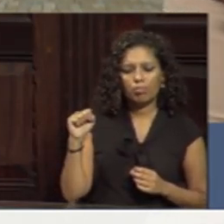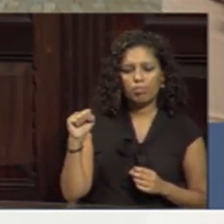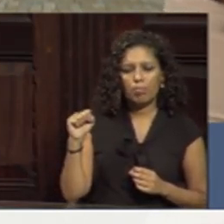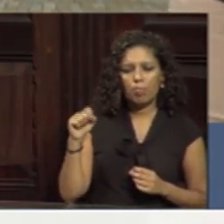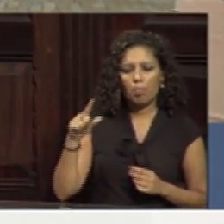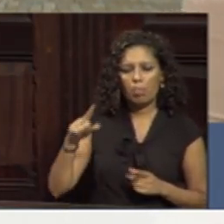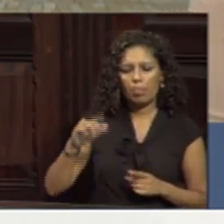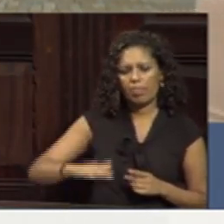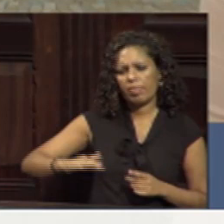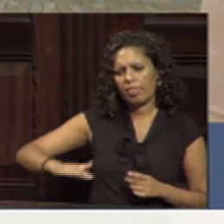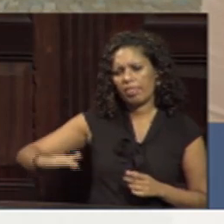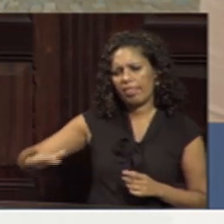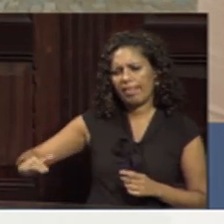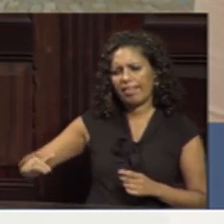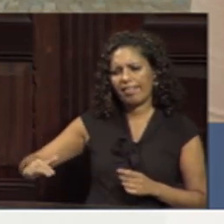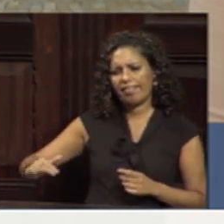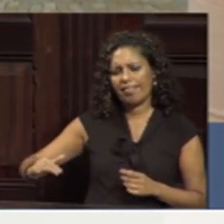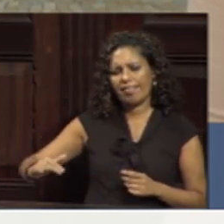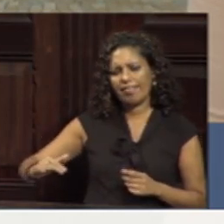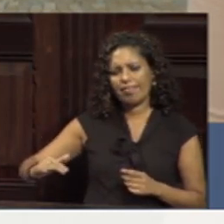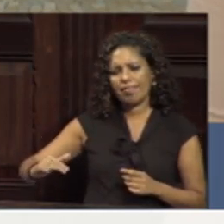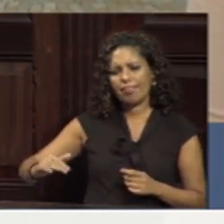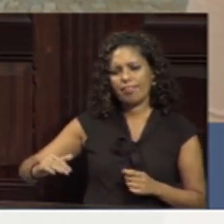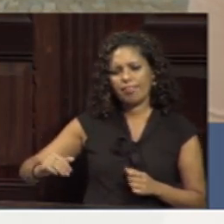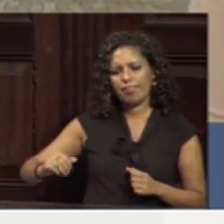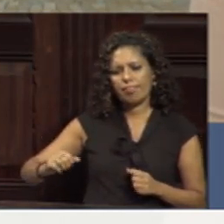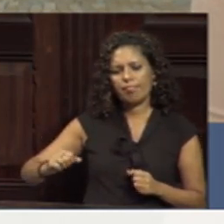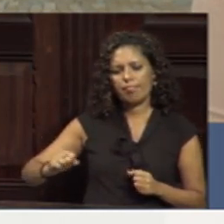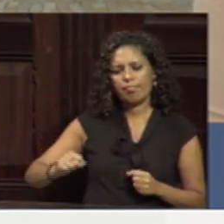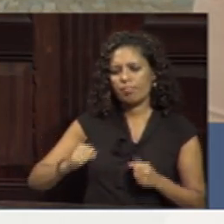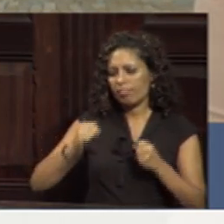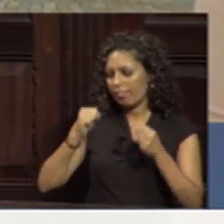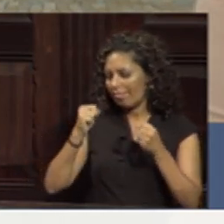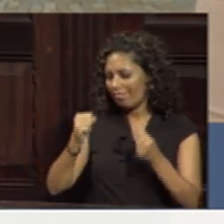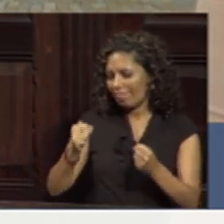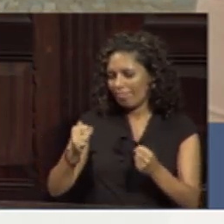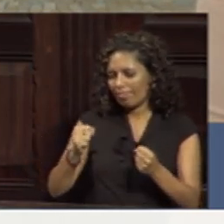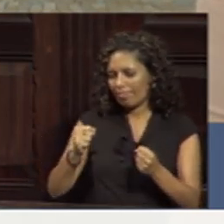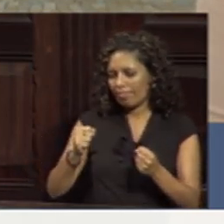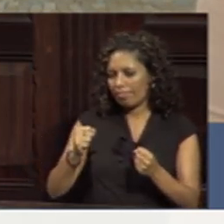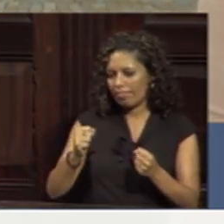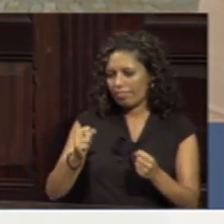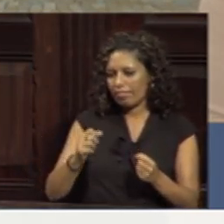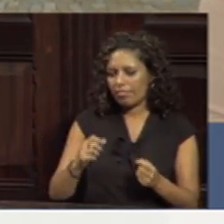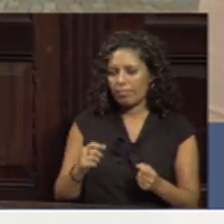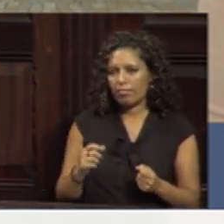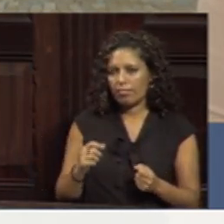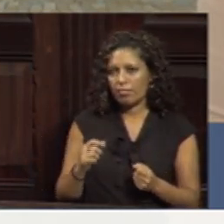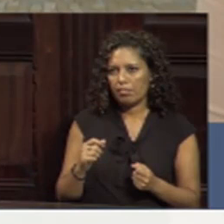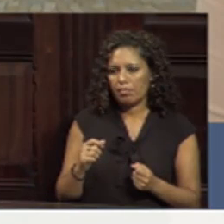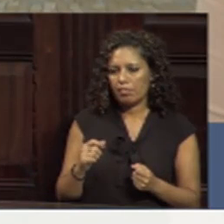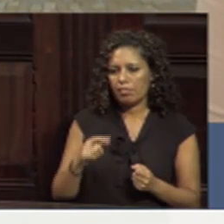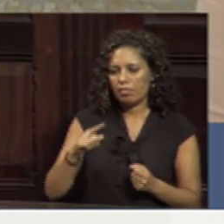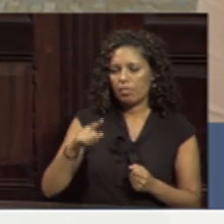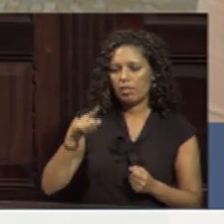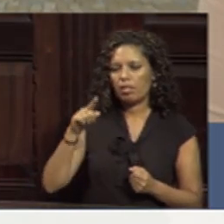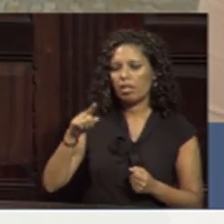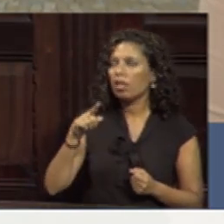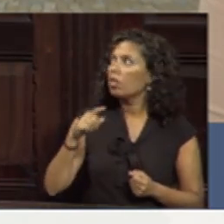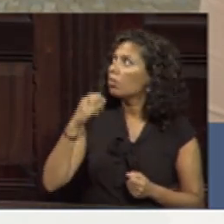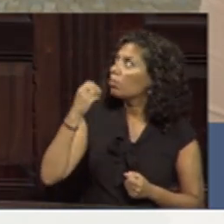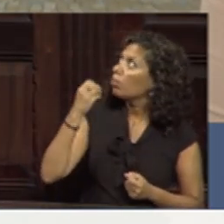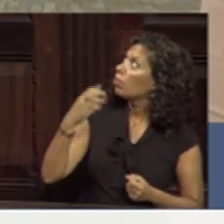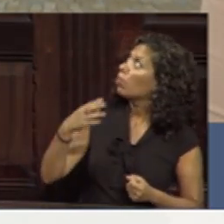infância curtida com muita dificuldade e veio para cá. E Eliomar que se tornou um ícone da